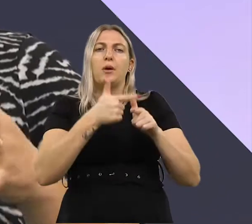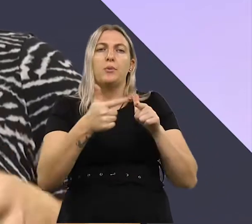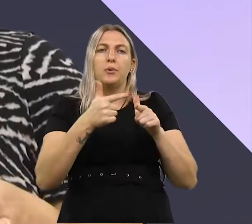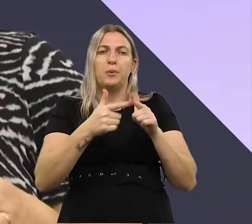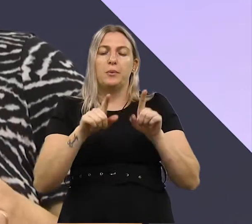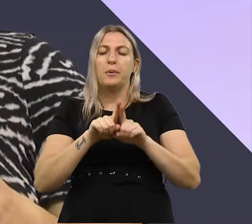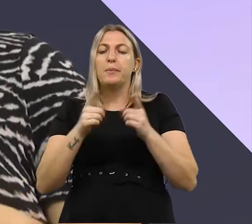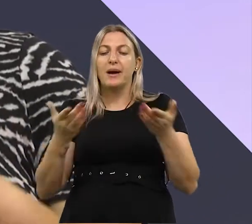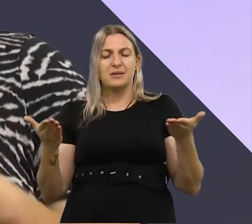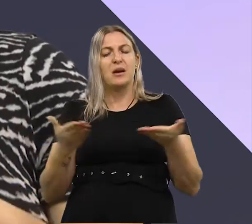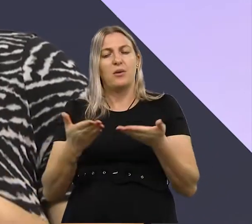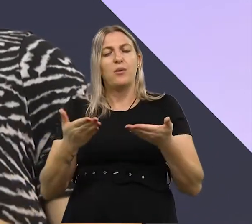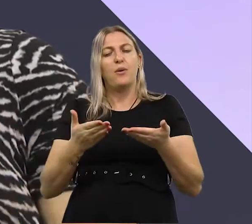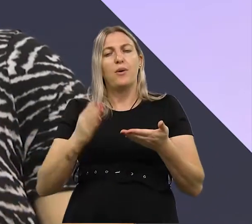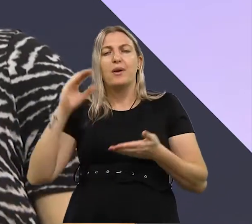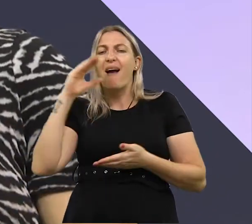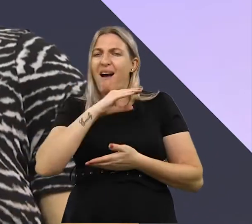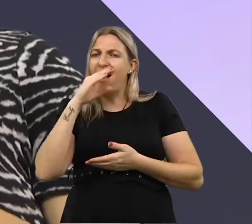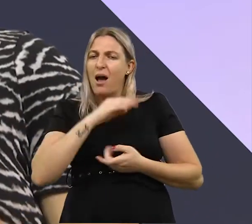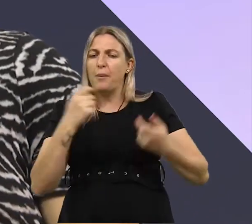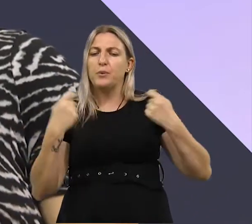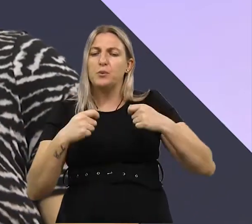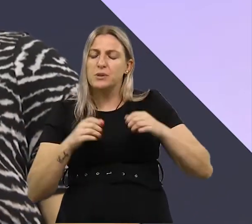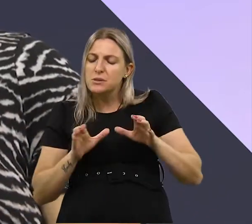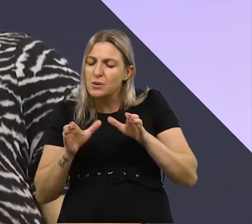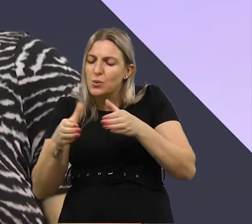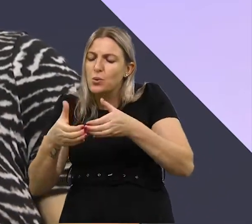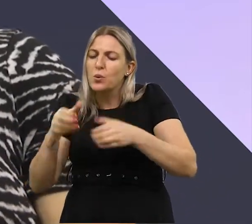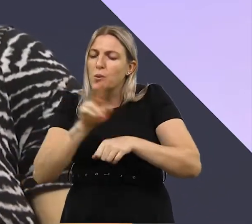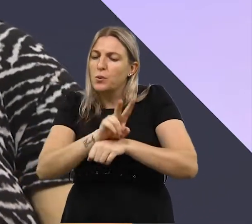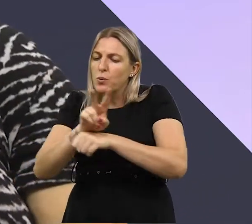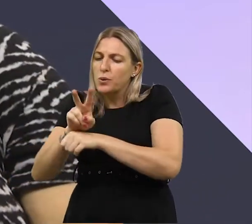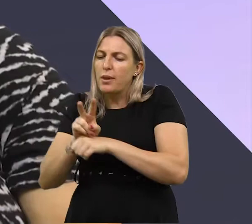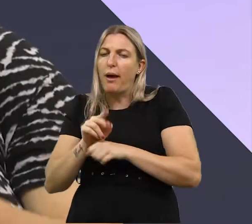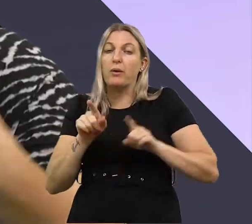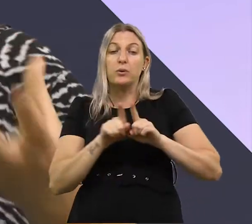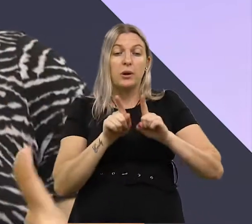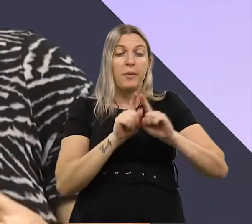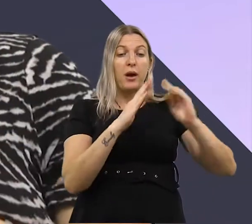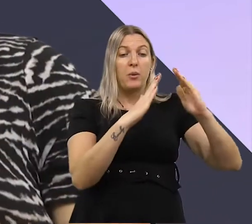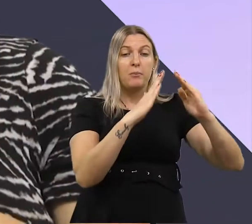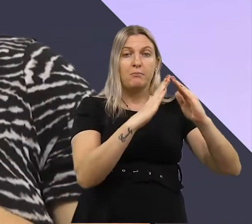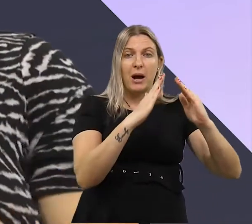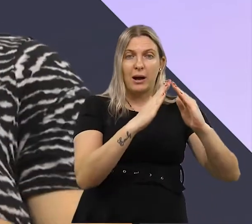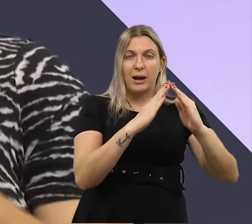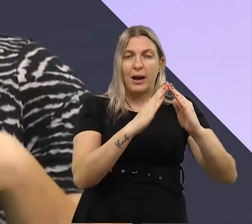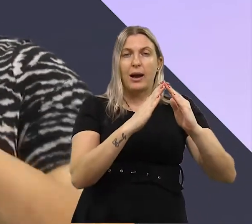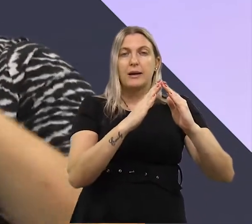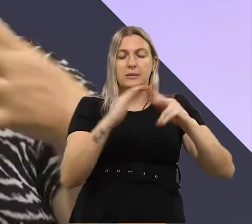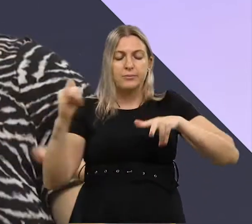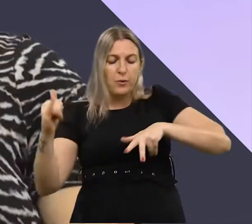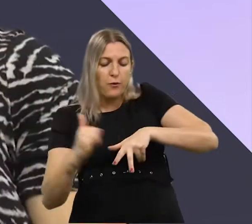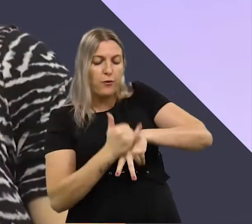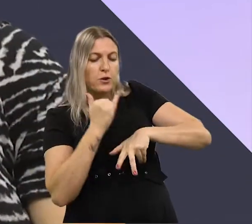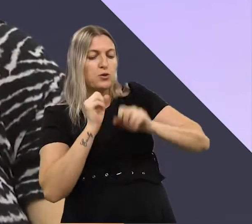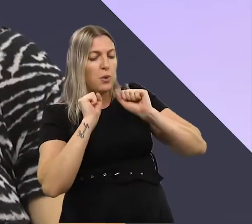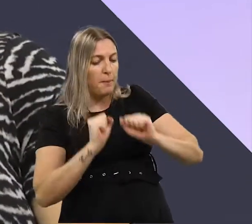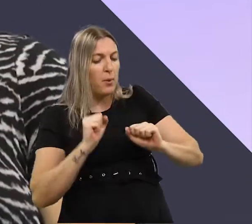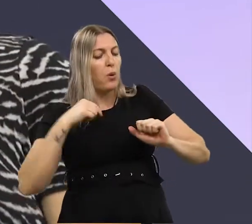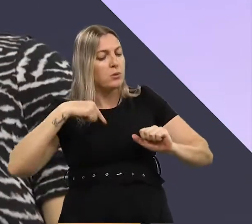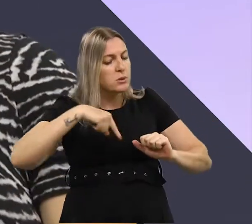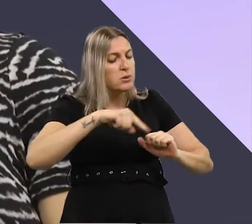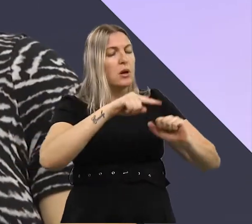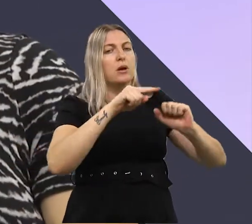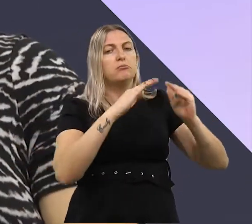situação. Mas no momento, emergencialmente, é uma rede de acolhida, uma casa para poder encaminhar a vítima naquele